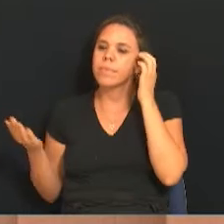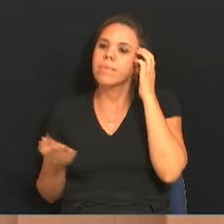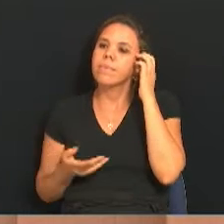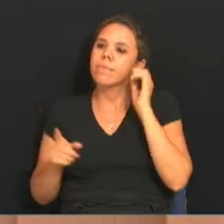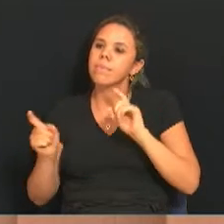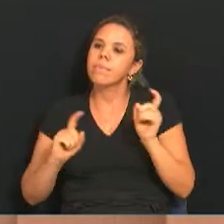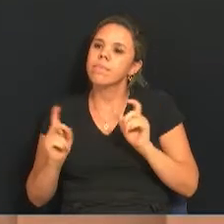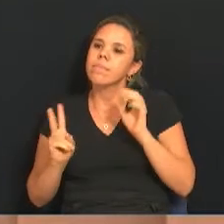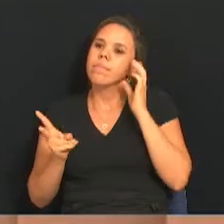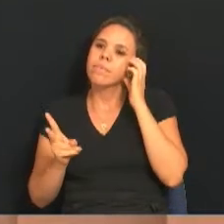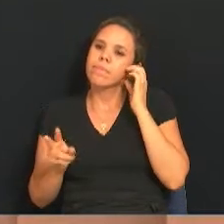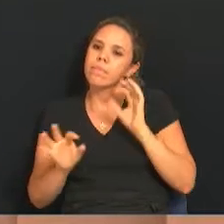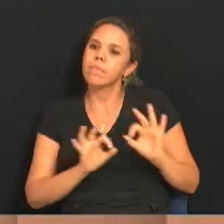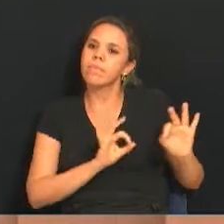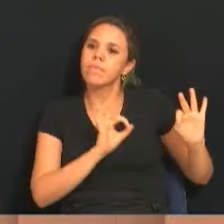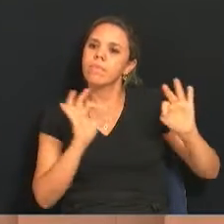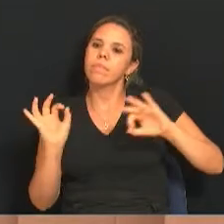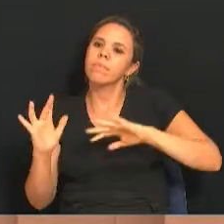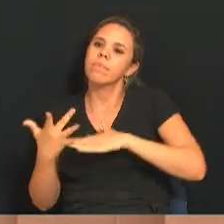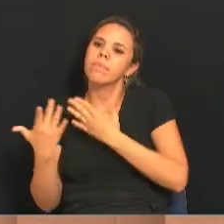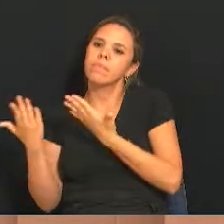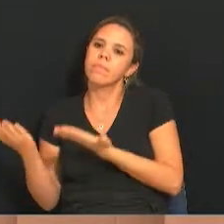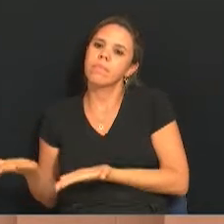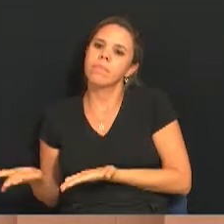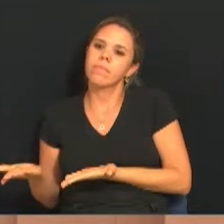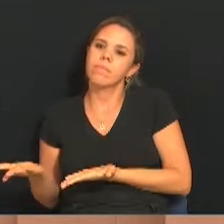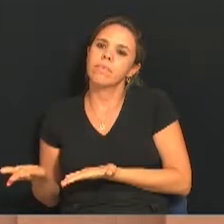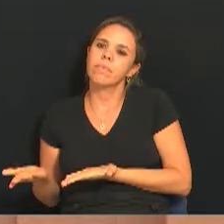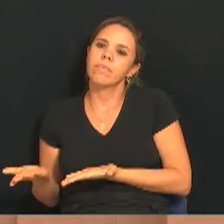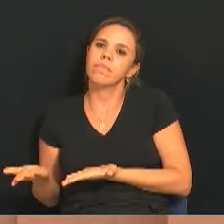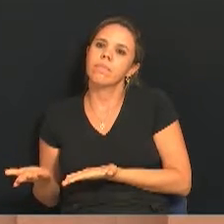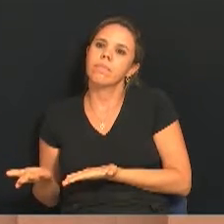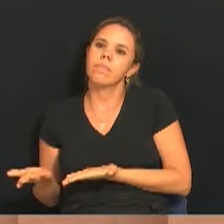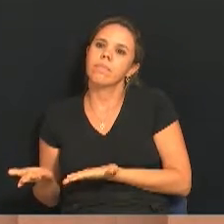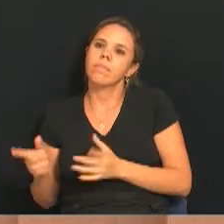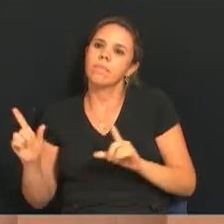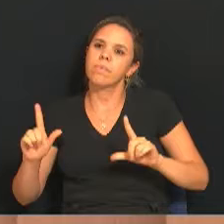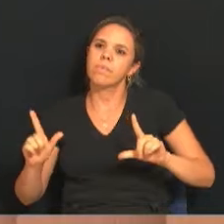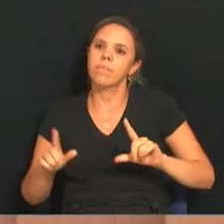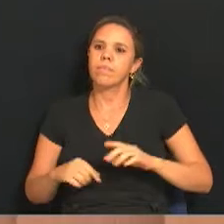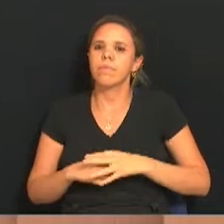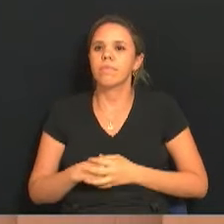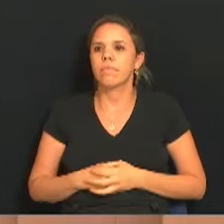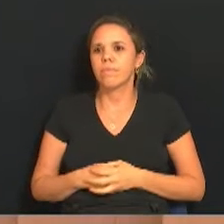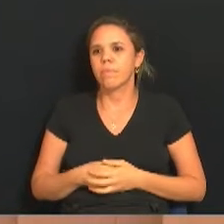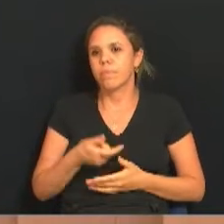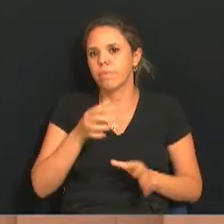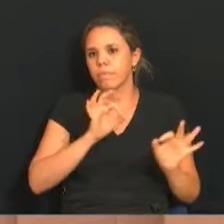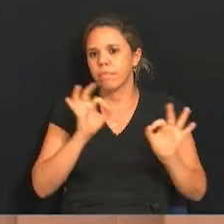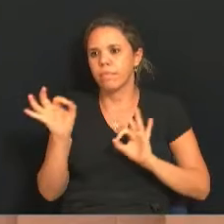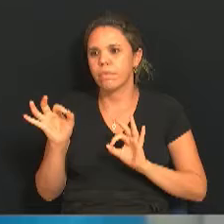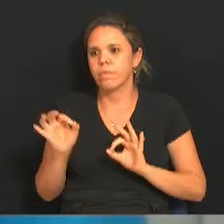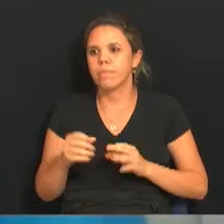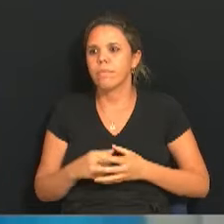sempre, você acompanha pelas nossas redes sociais ou também pelos canais da TV Câmara Campinas. Vamos acompanhar.